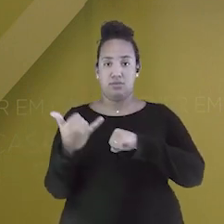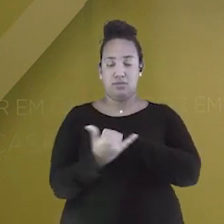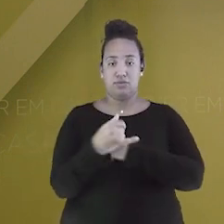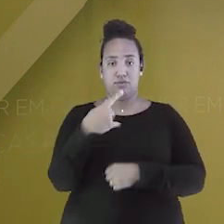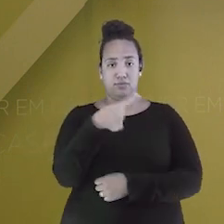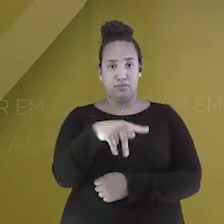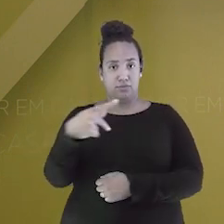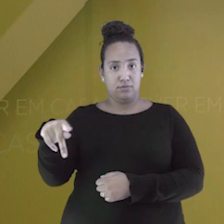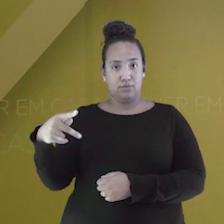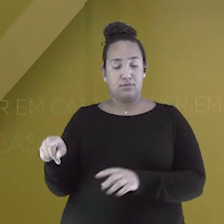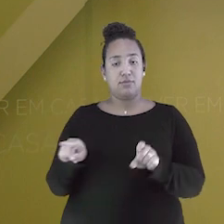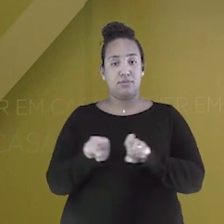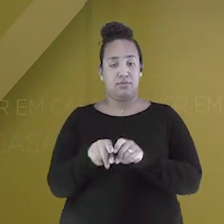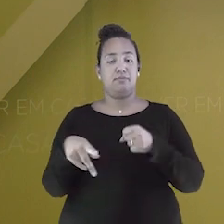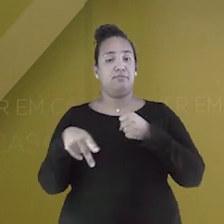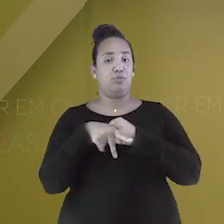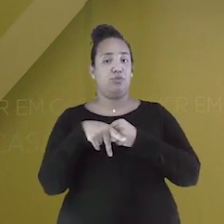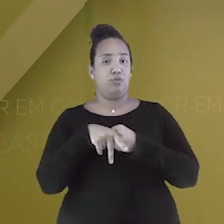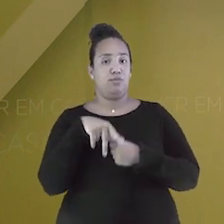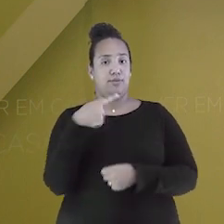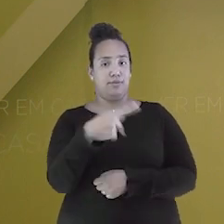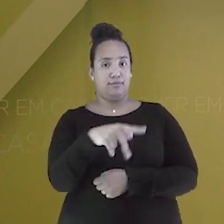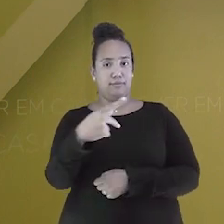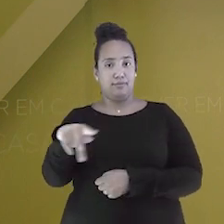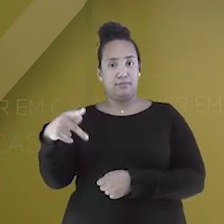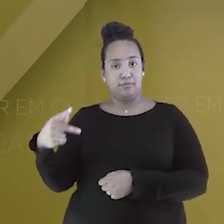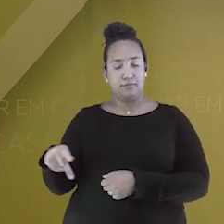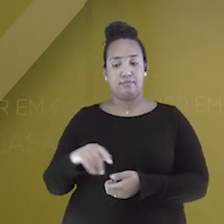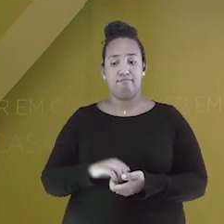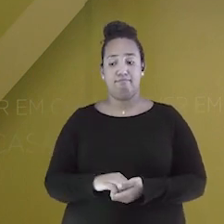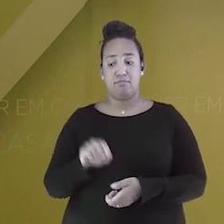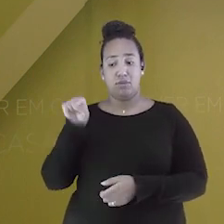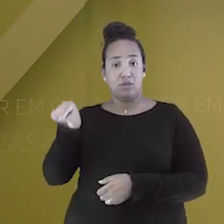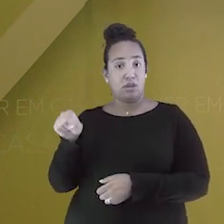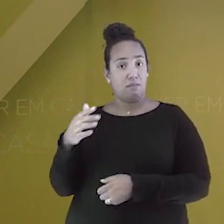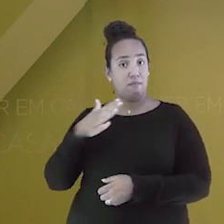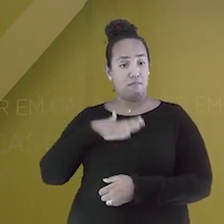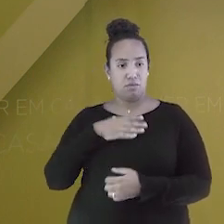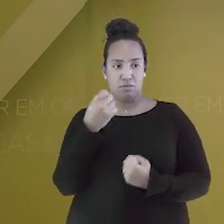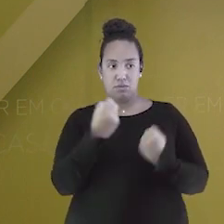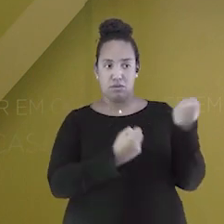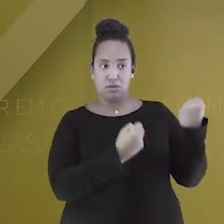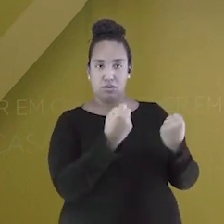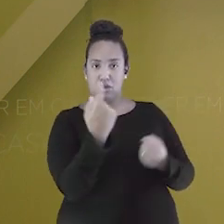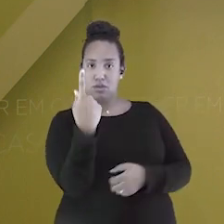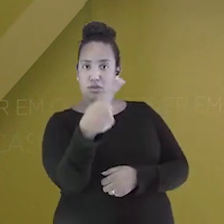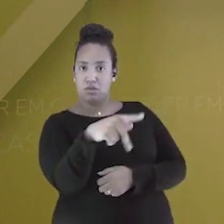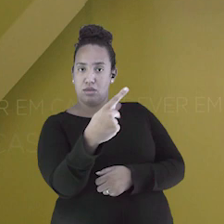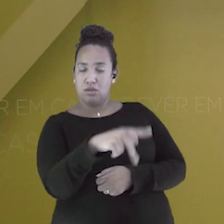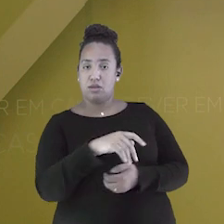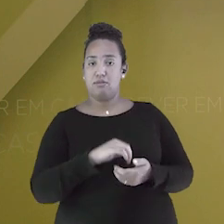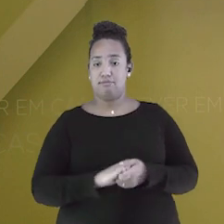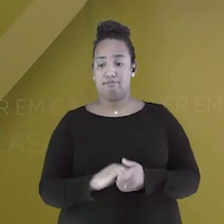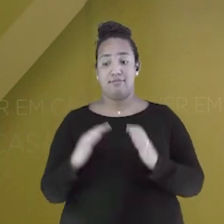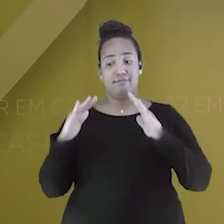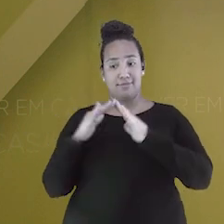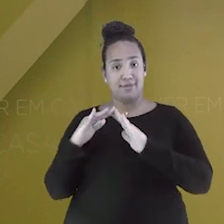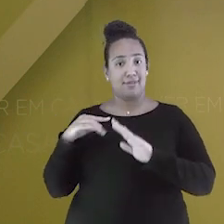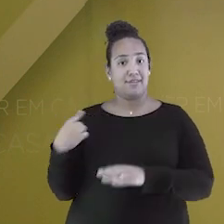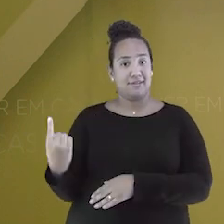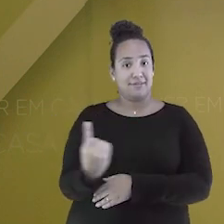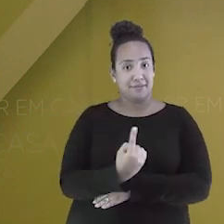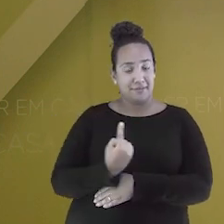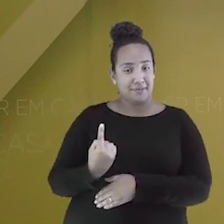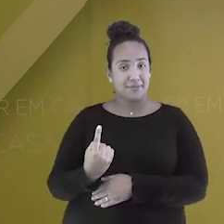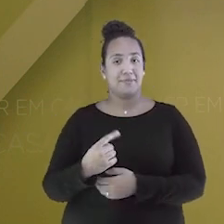que também indicam posse. Isso é meu, esse carro é dele, esta é a nossa casa. Vamos